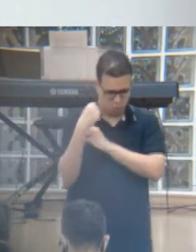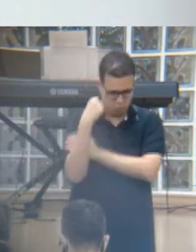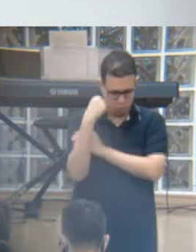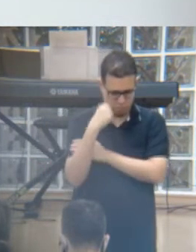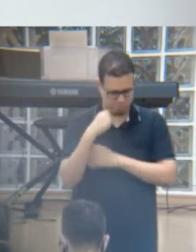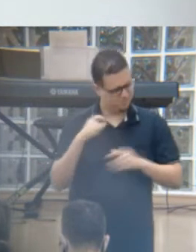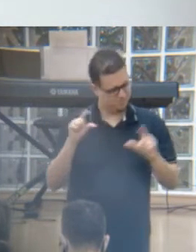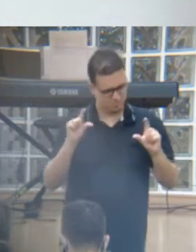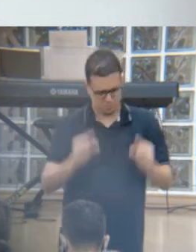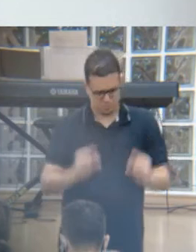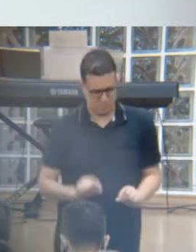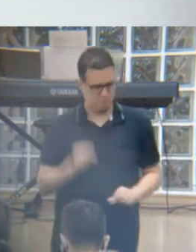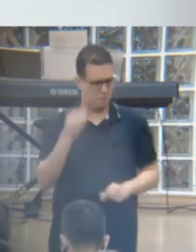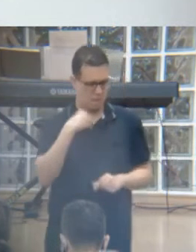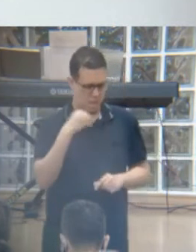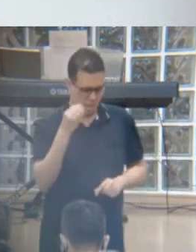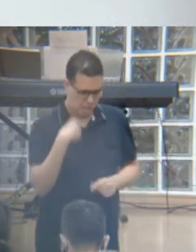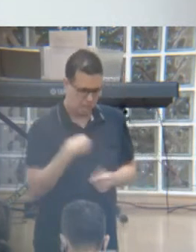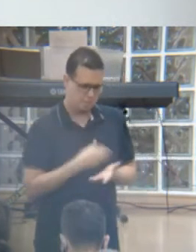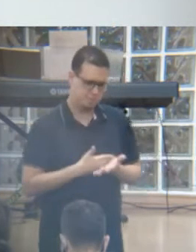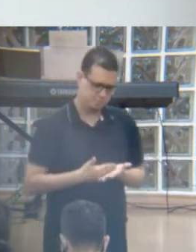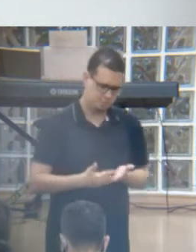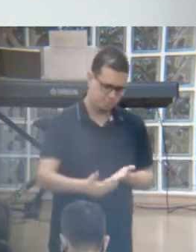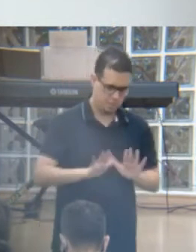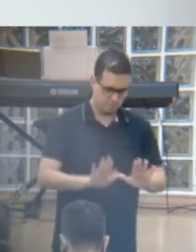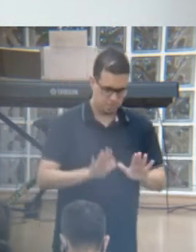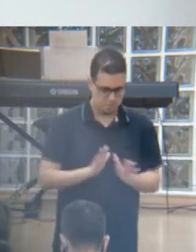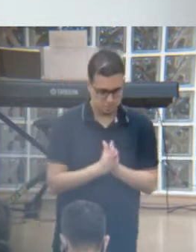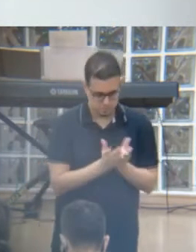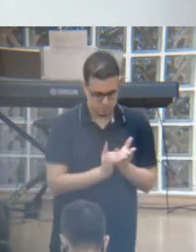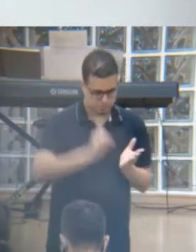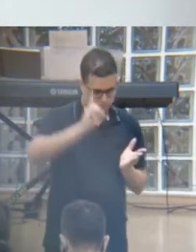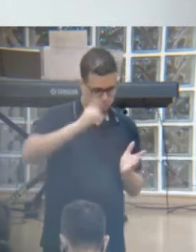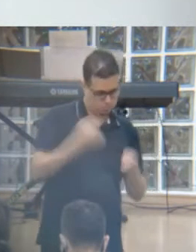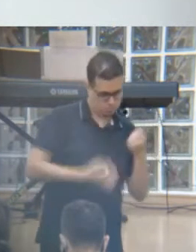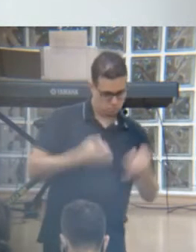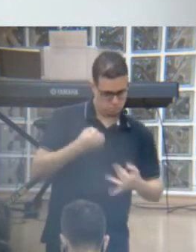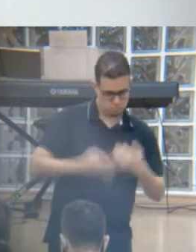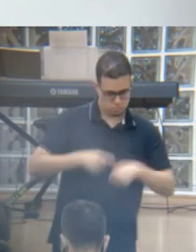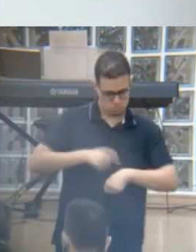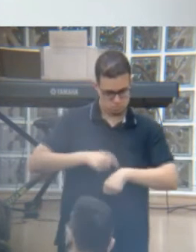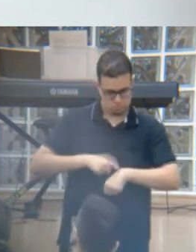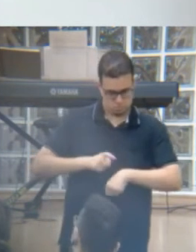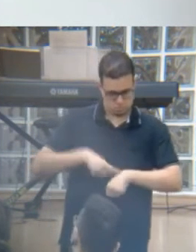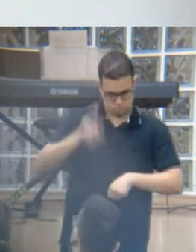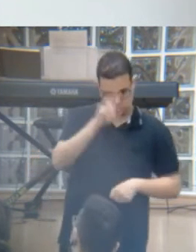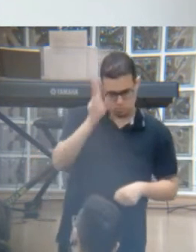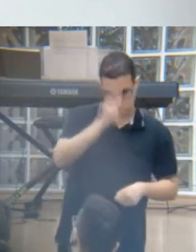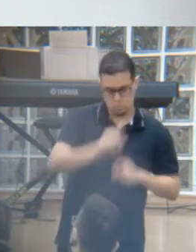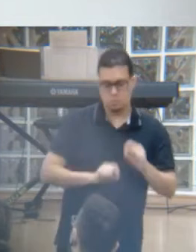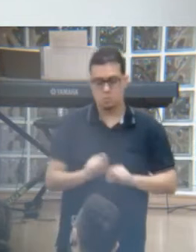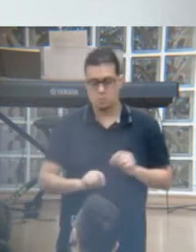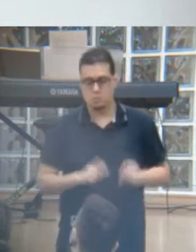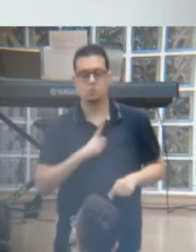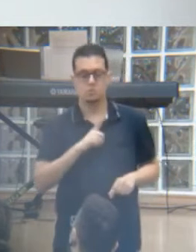a palavra de Deus nos fala de momentos na história onde houveram crises